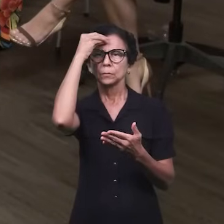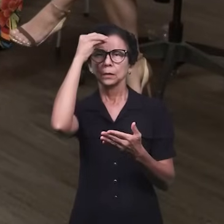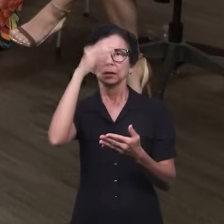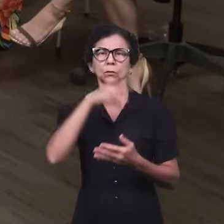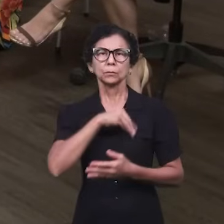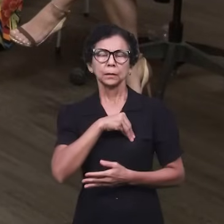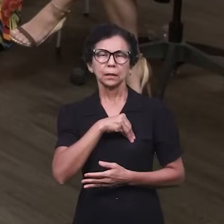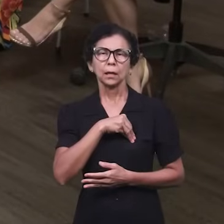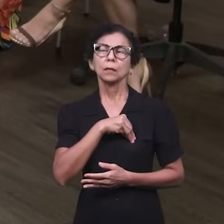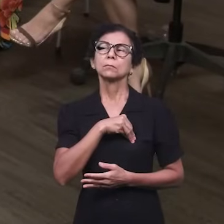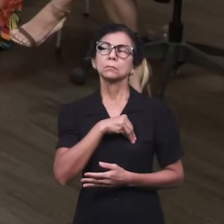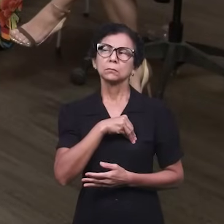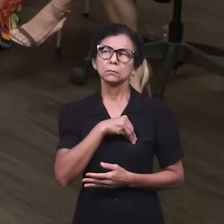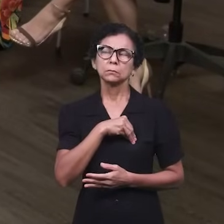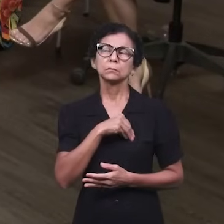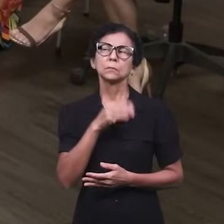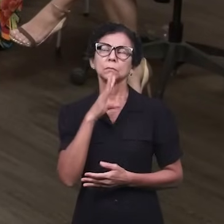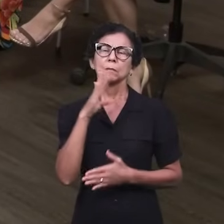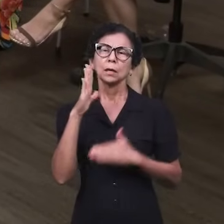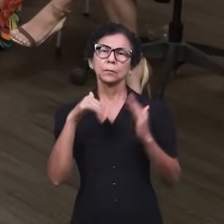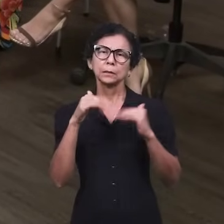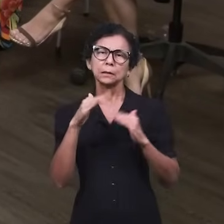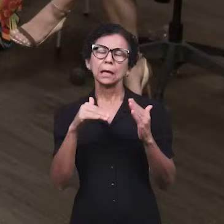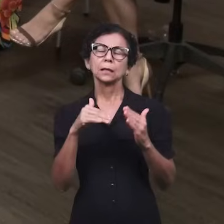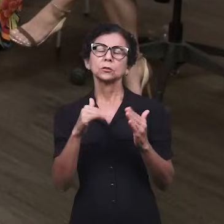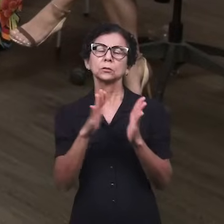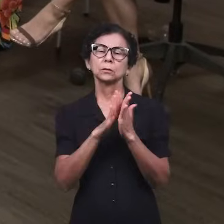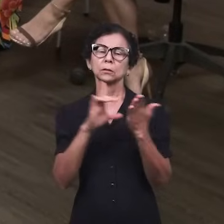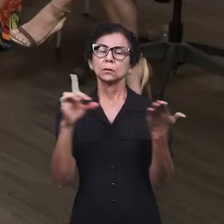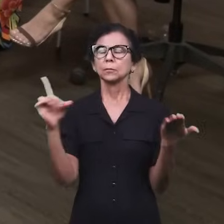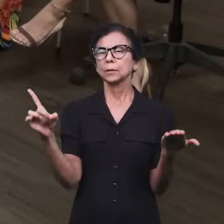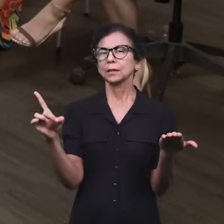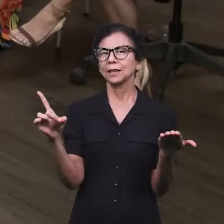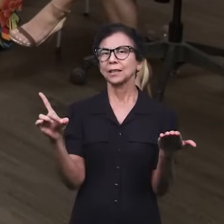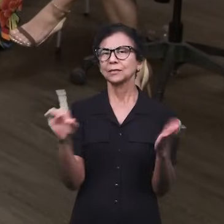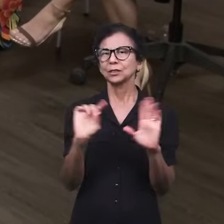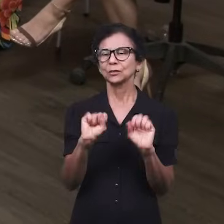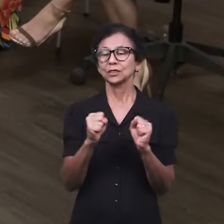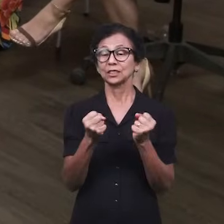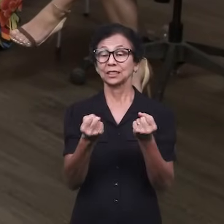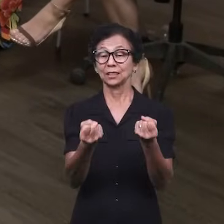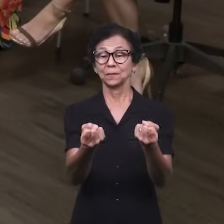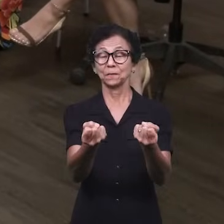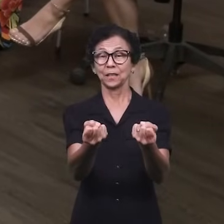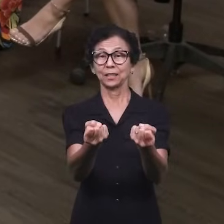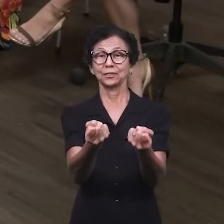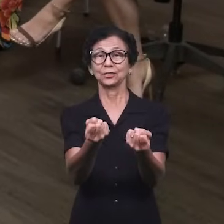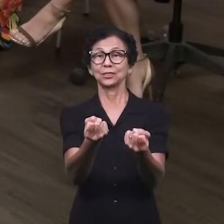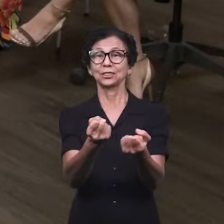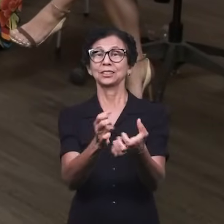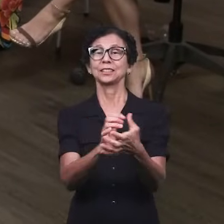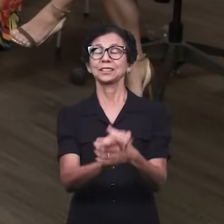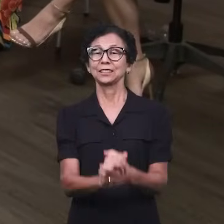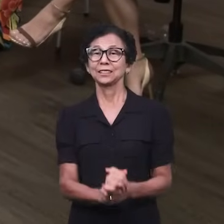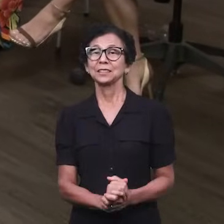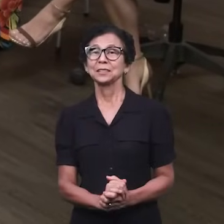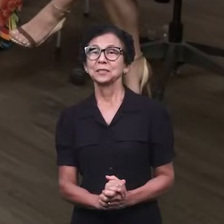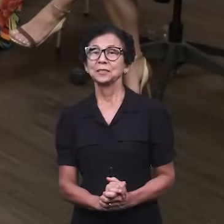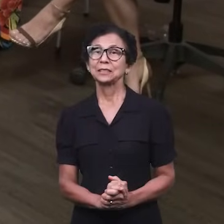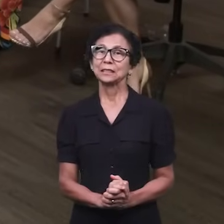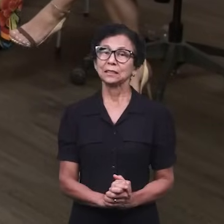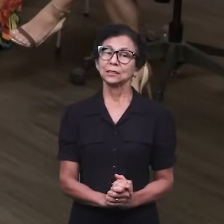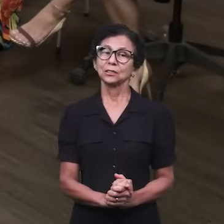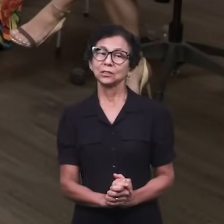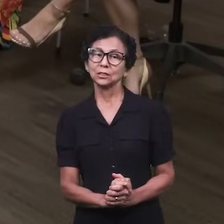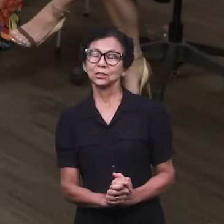né dominar bem usar bem a palavra Você tem uma arma de defesa né e eventualmente de